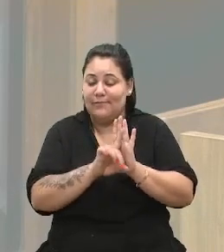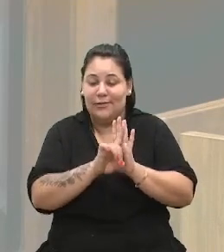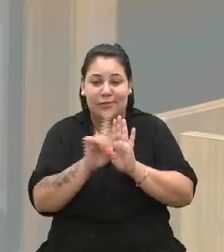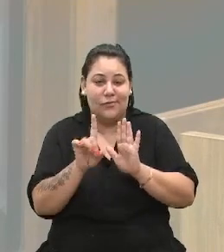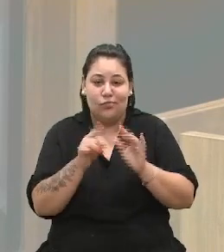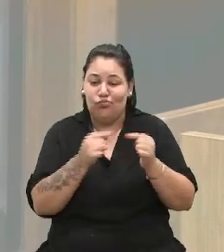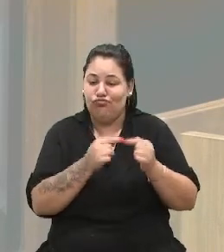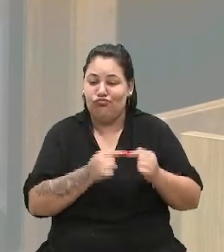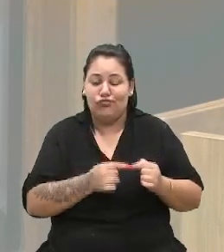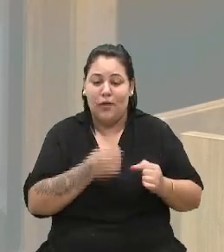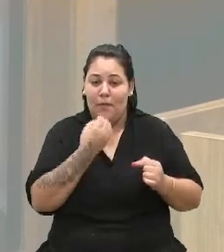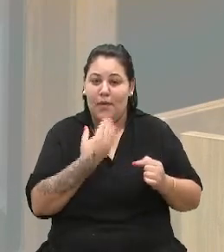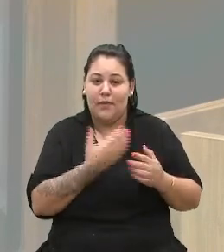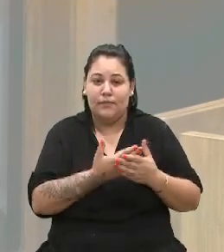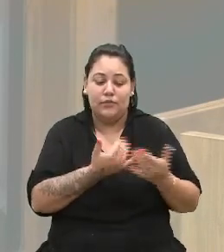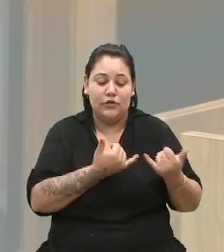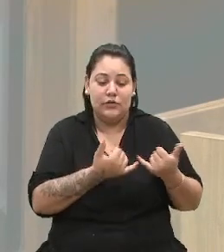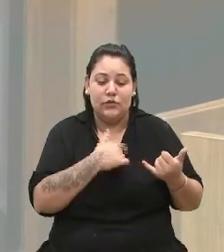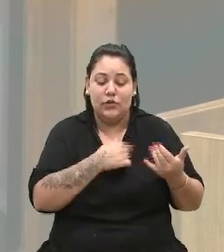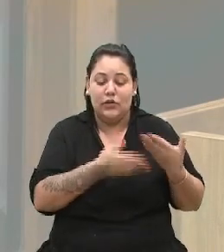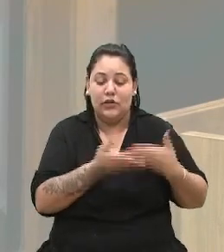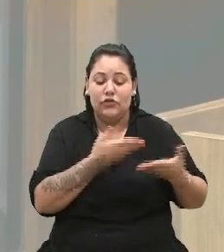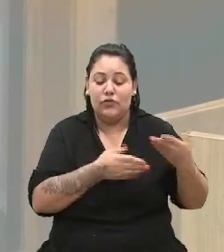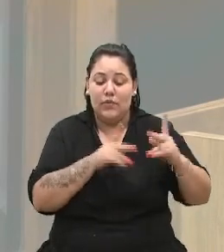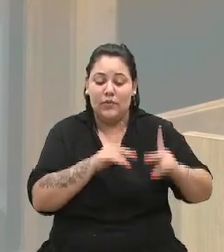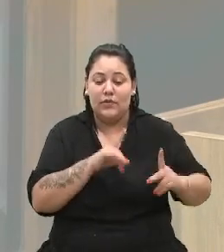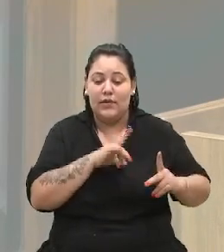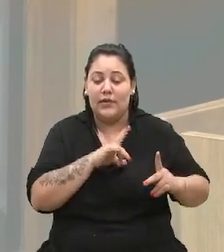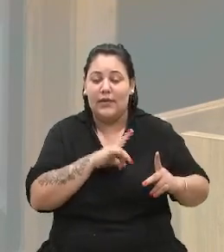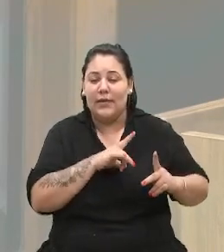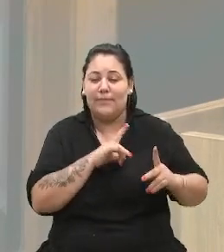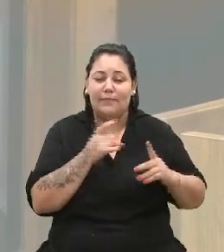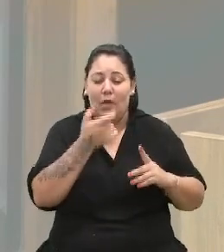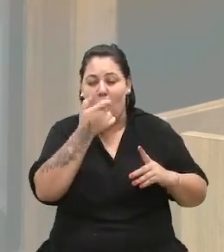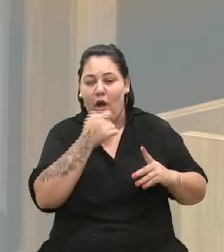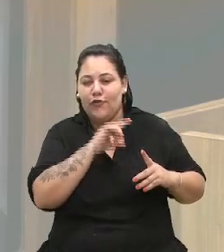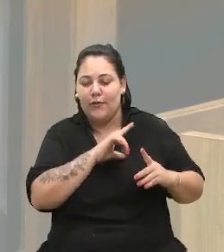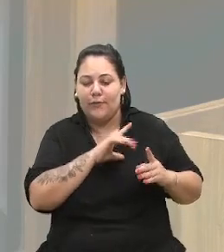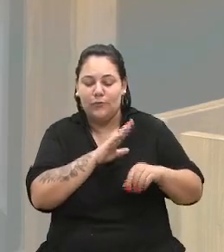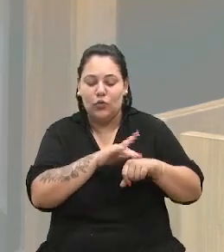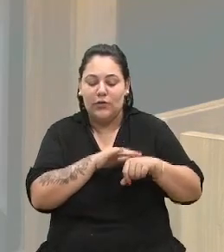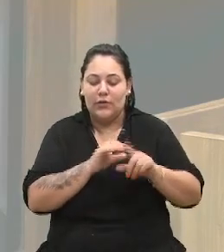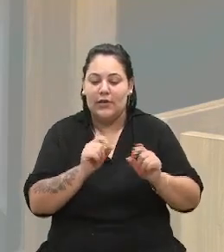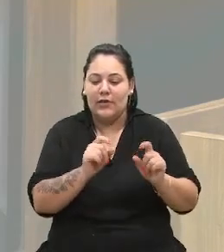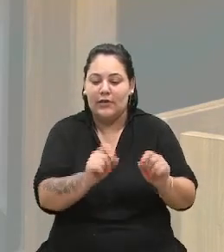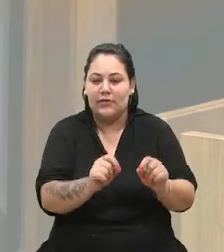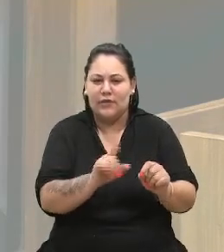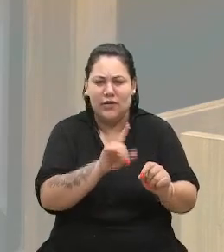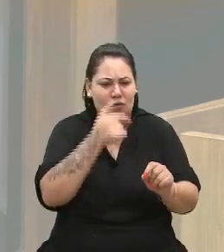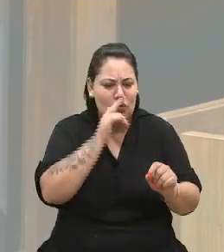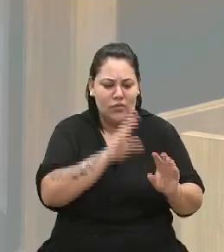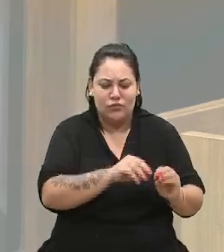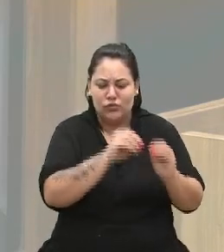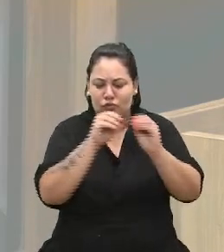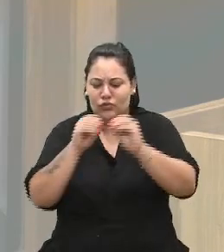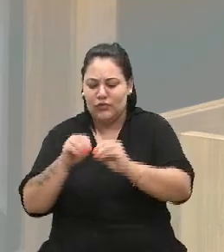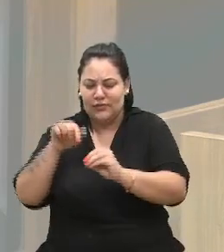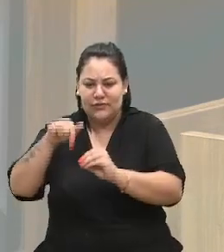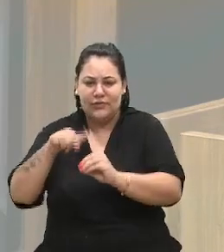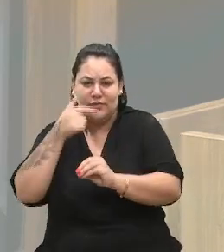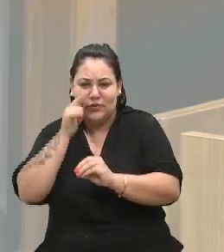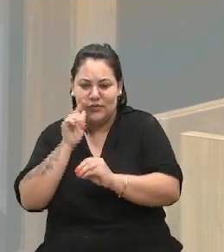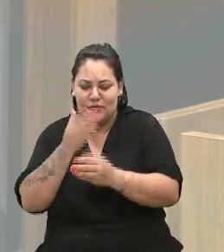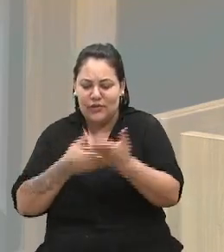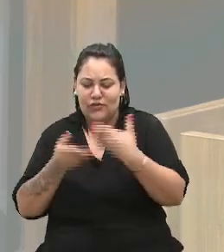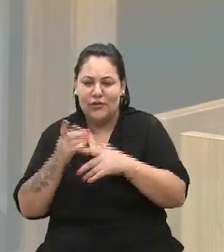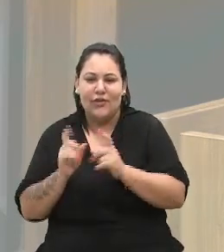um paciente com suspeita de câncer no município pequeno. Pô, não consigo transferência para ele conseguir o atendimento oncológico. Por